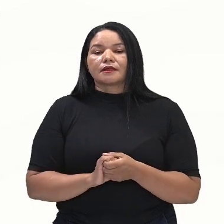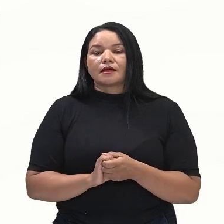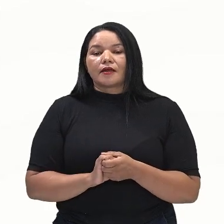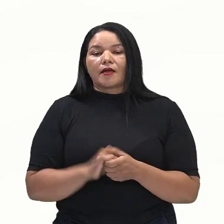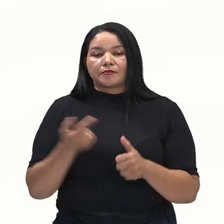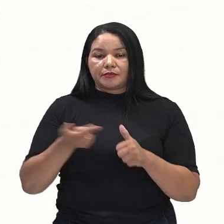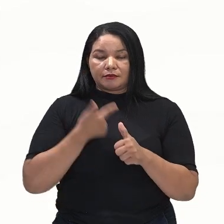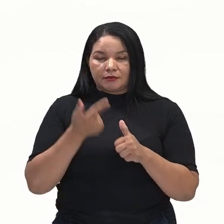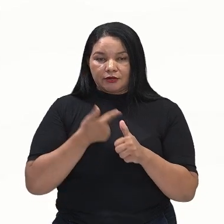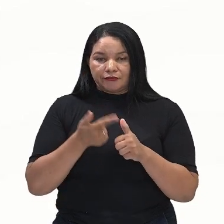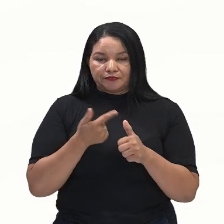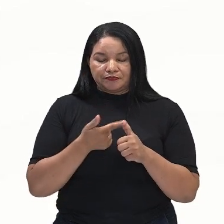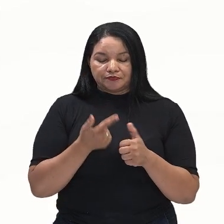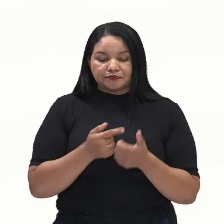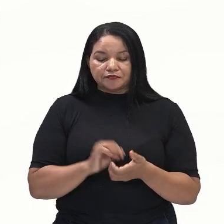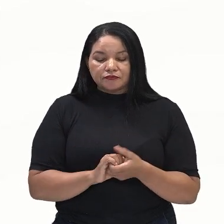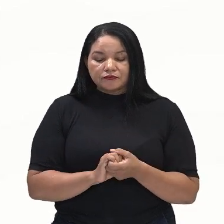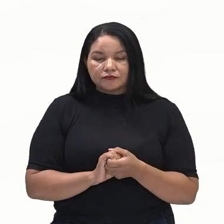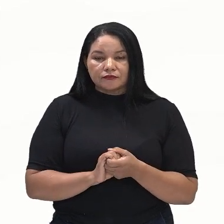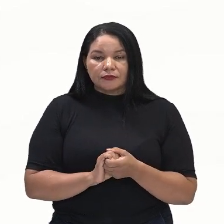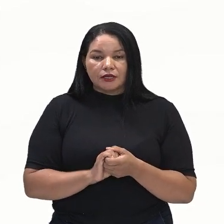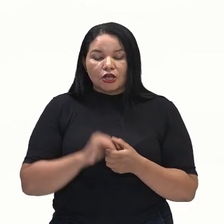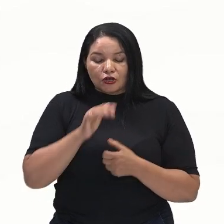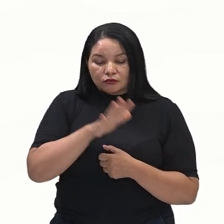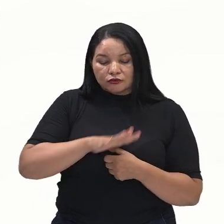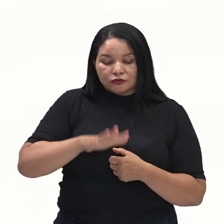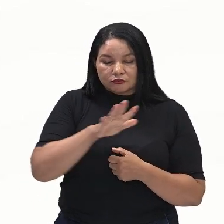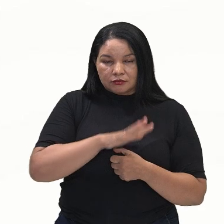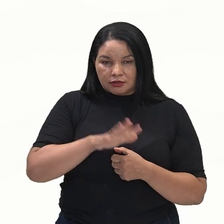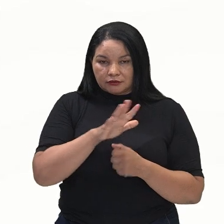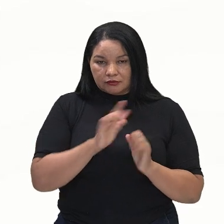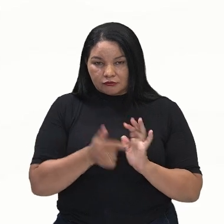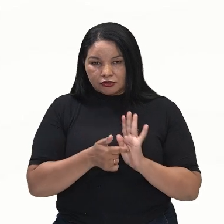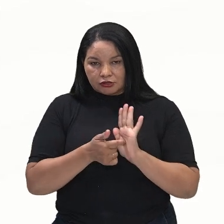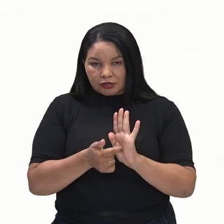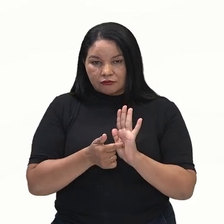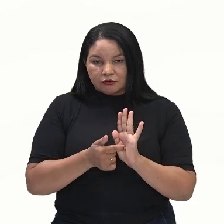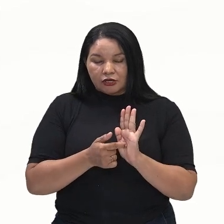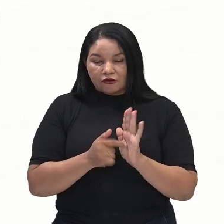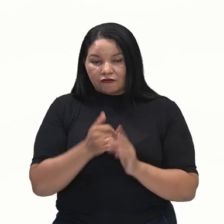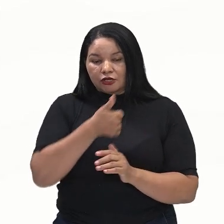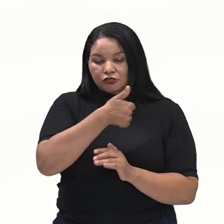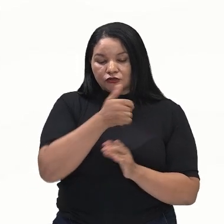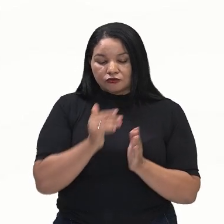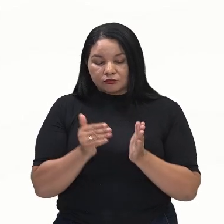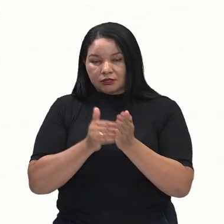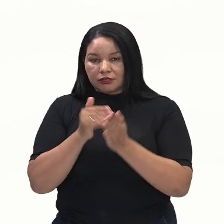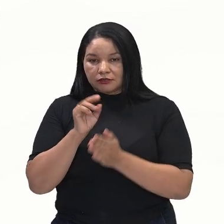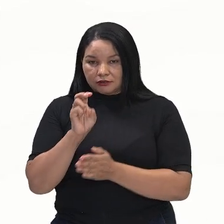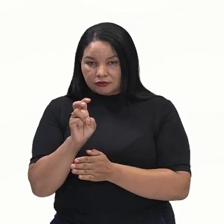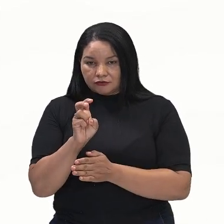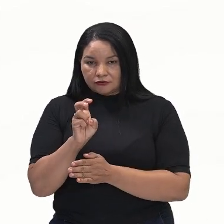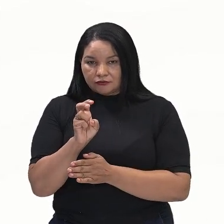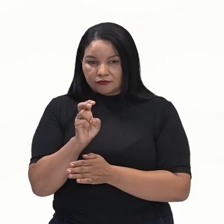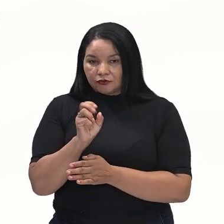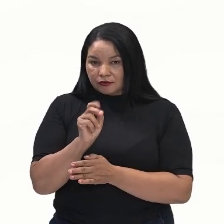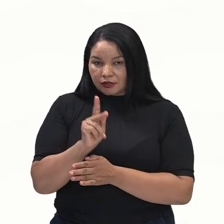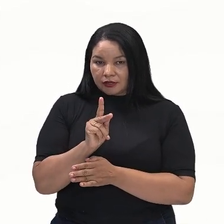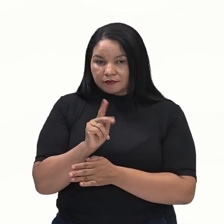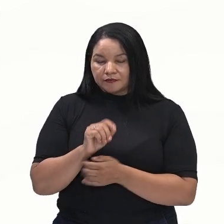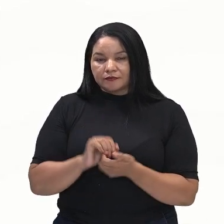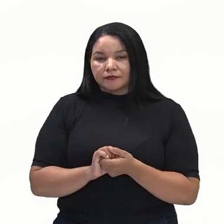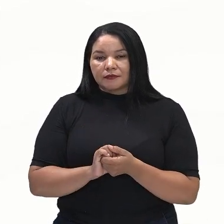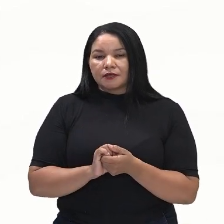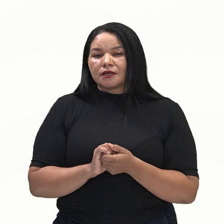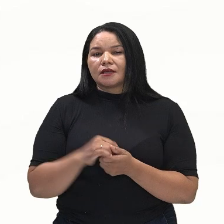nosso espaço amostral aqui vai de 1 até 5. Perfeito? Como é que eu sei disso?